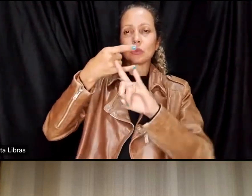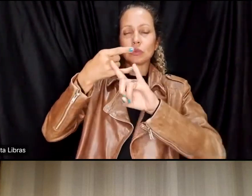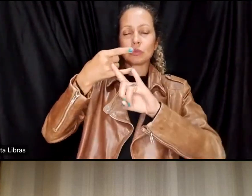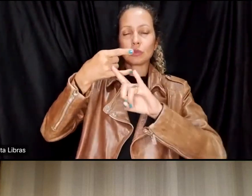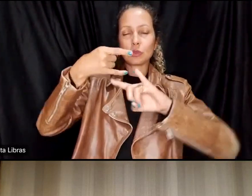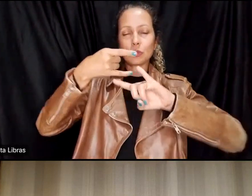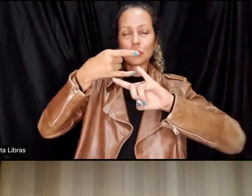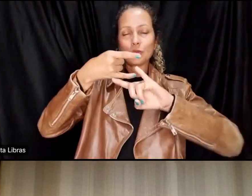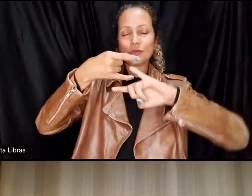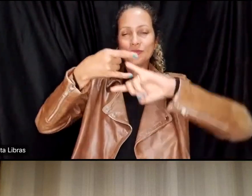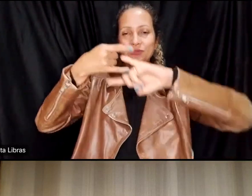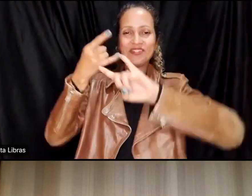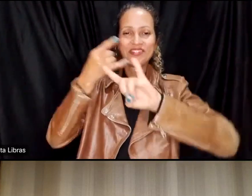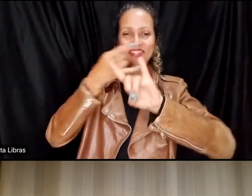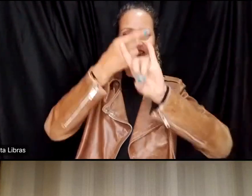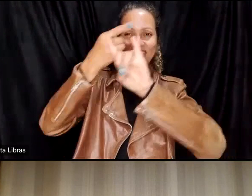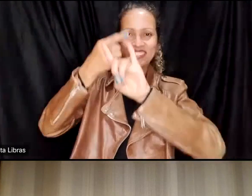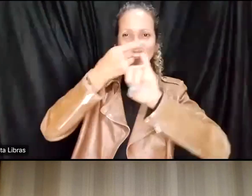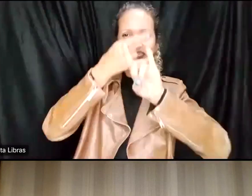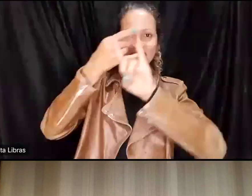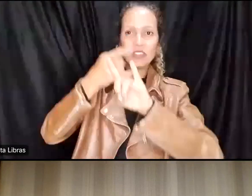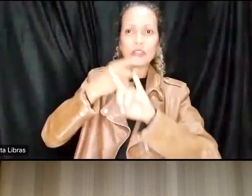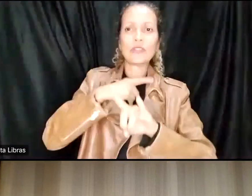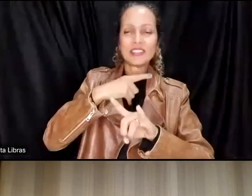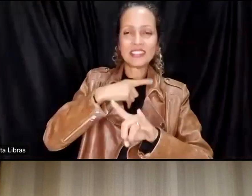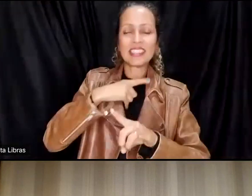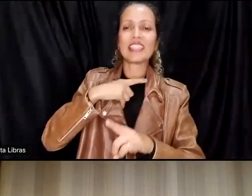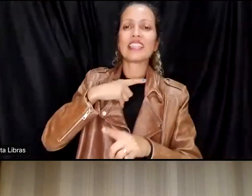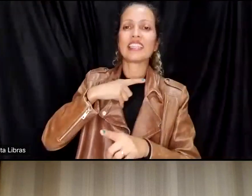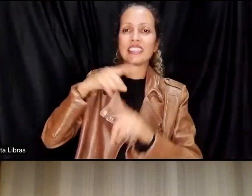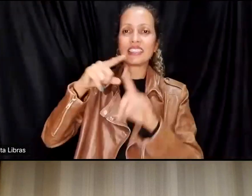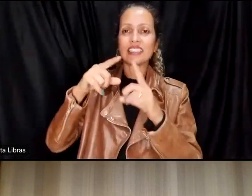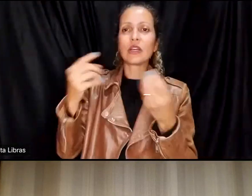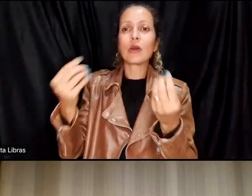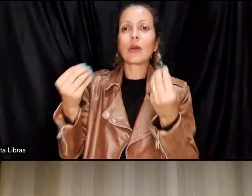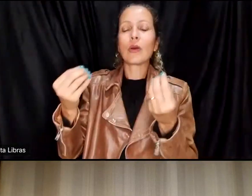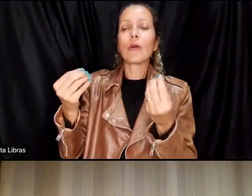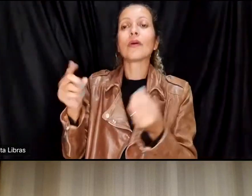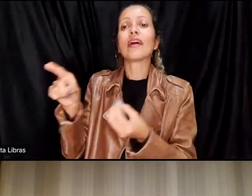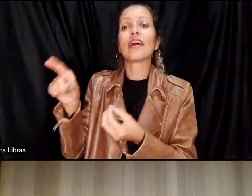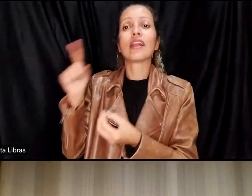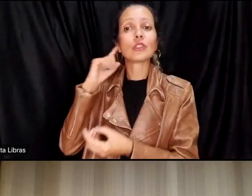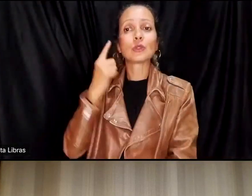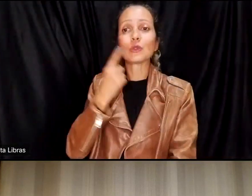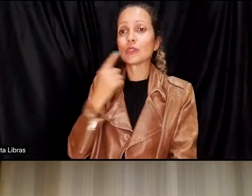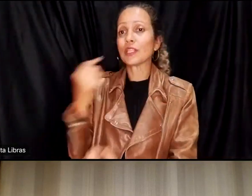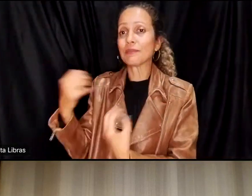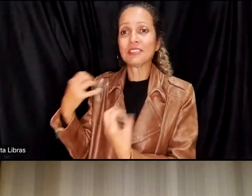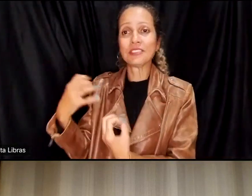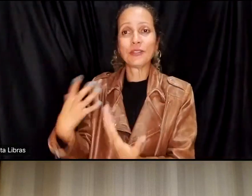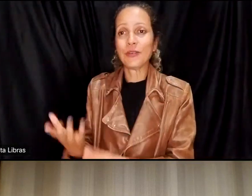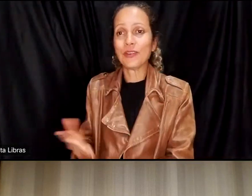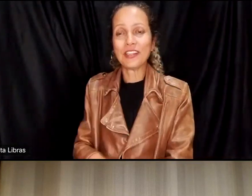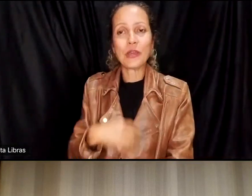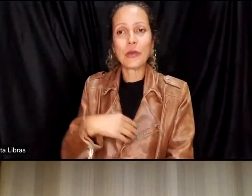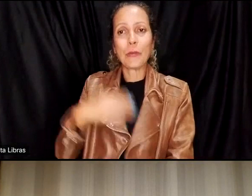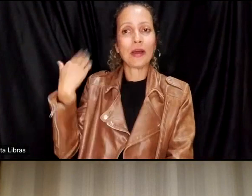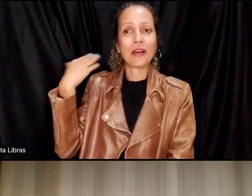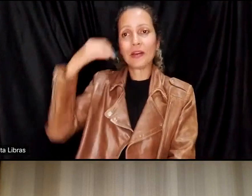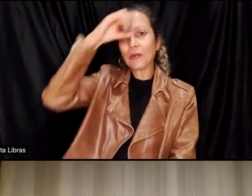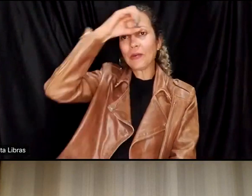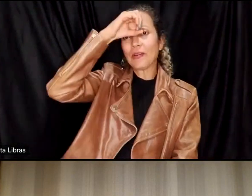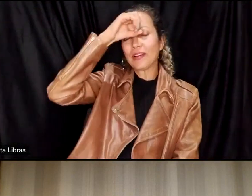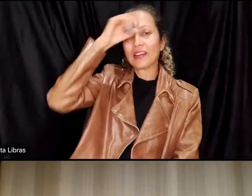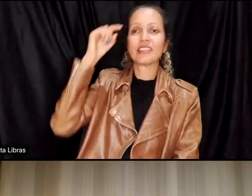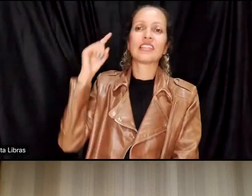eu ter que estar. Quem me ensinou foi a Renata, que é minha amiga surda. Ela é maravilhosa nessa área.